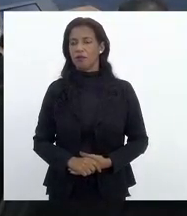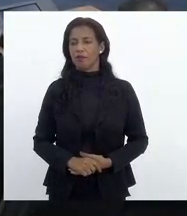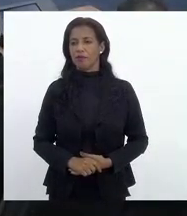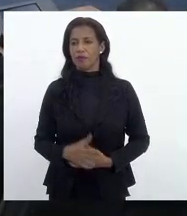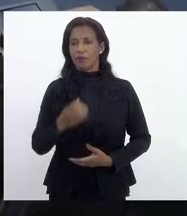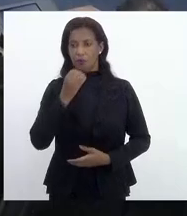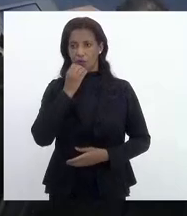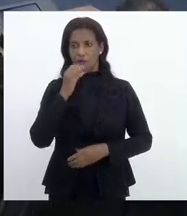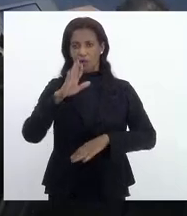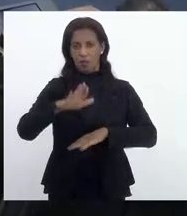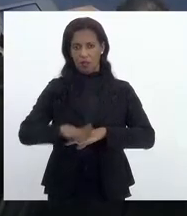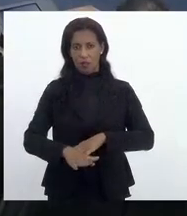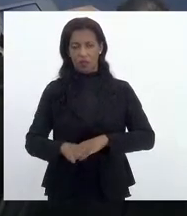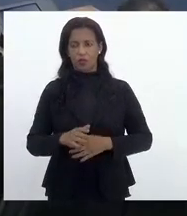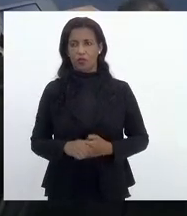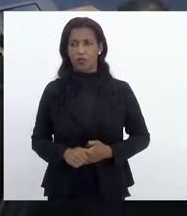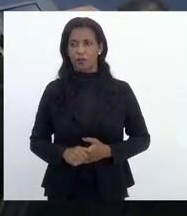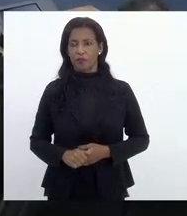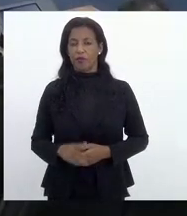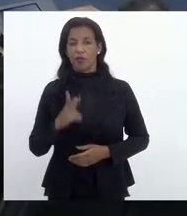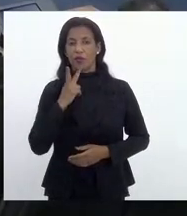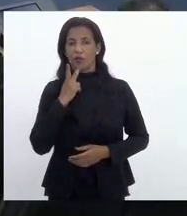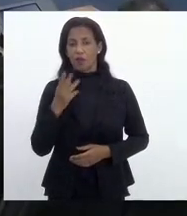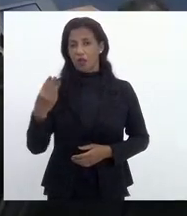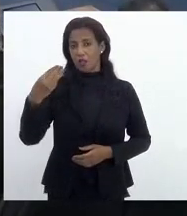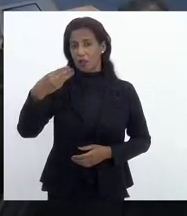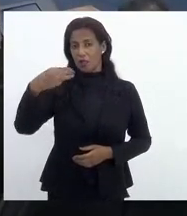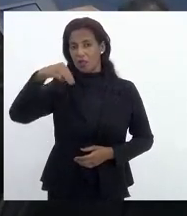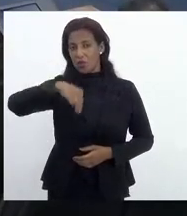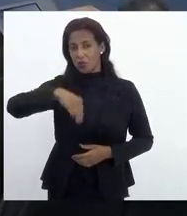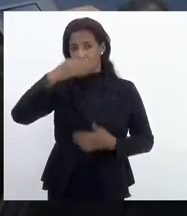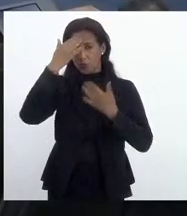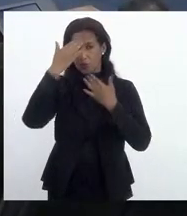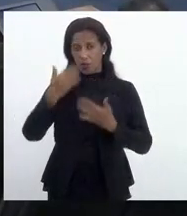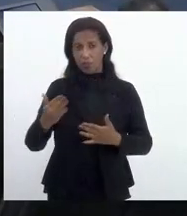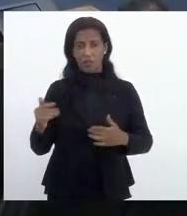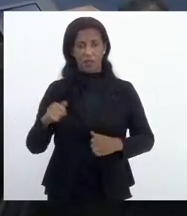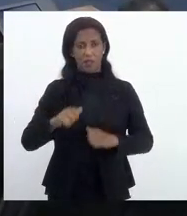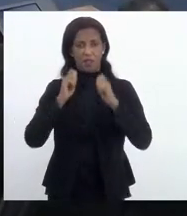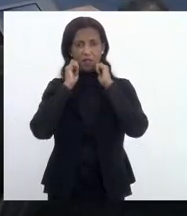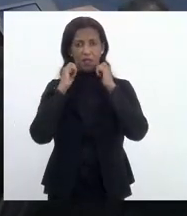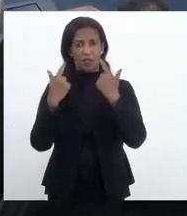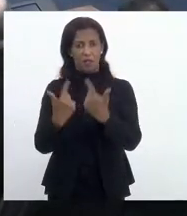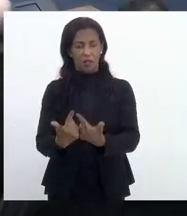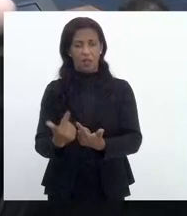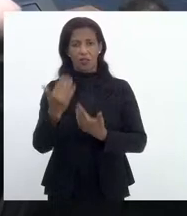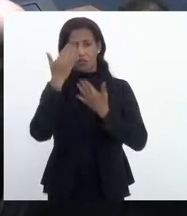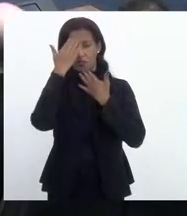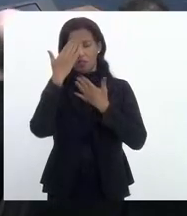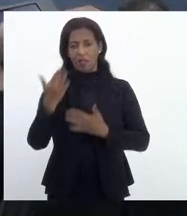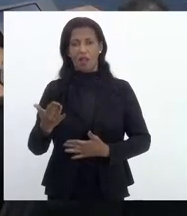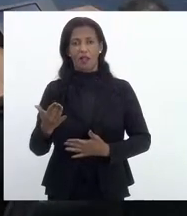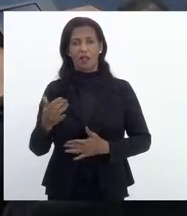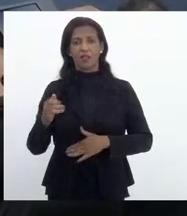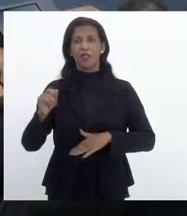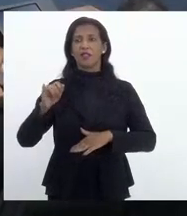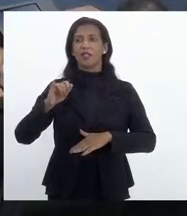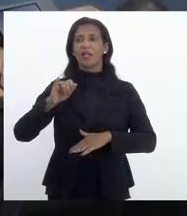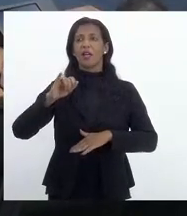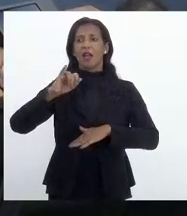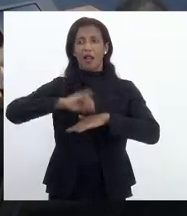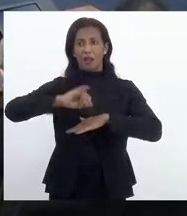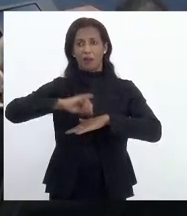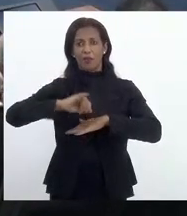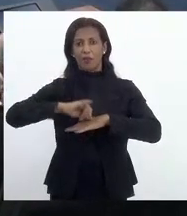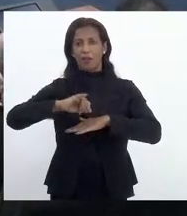Oi boa tarde eu vou ter que falar em três minutos agradecer a casa agradecer os Fluminenses Que me